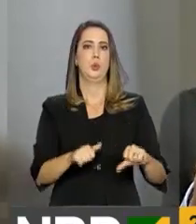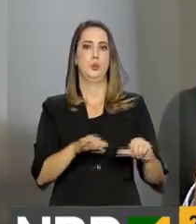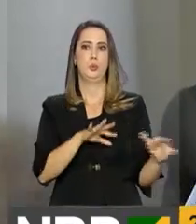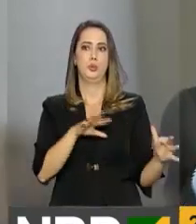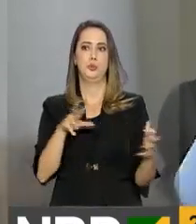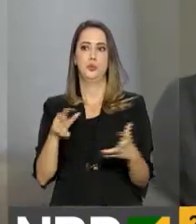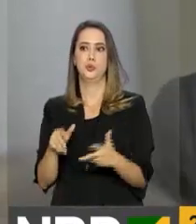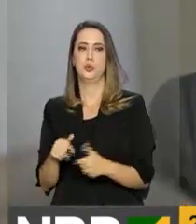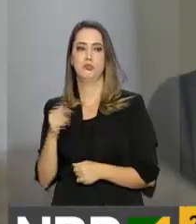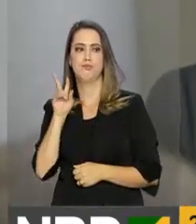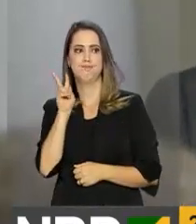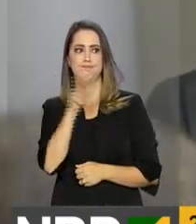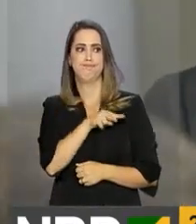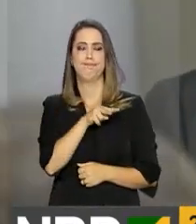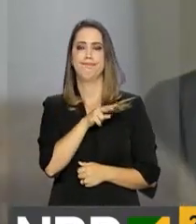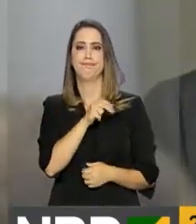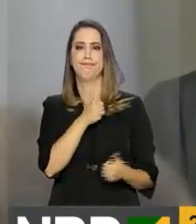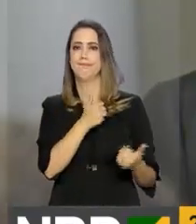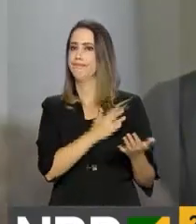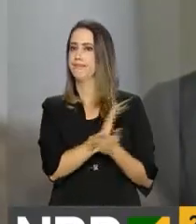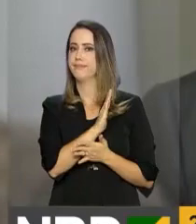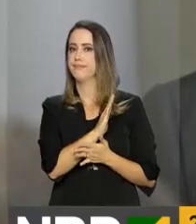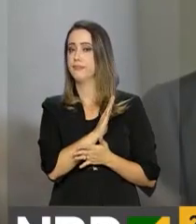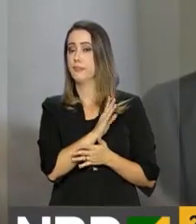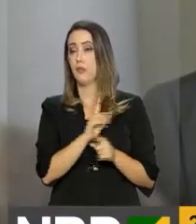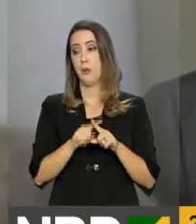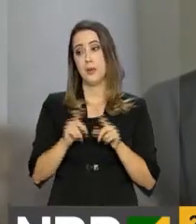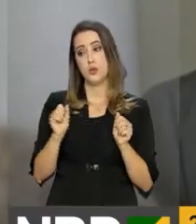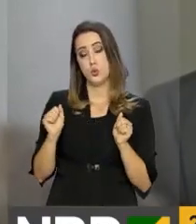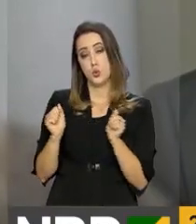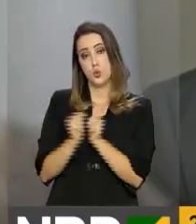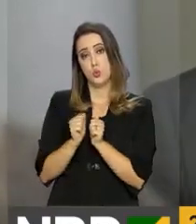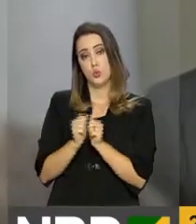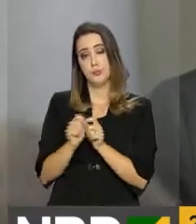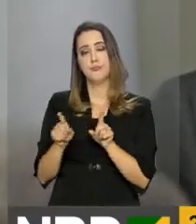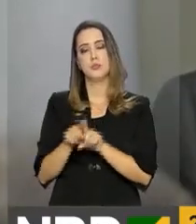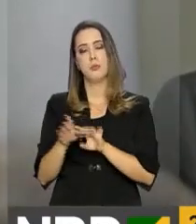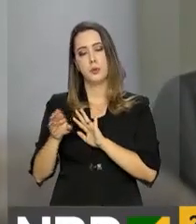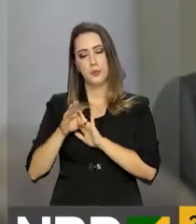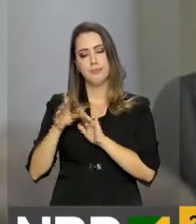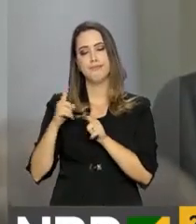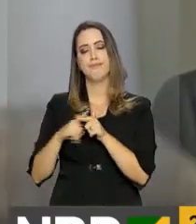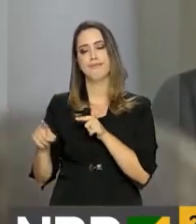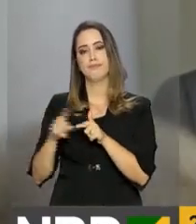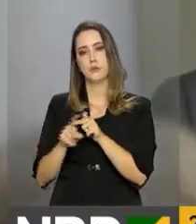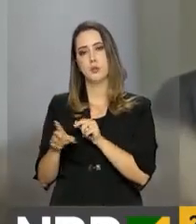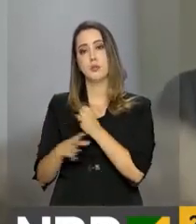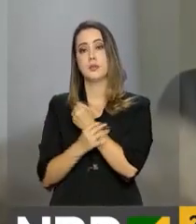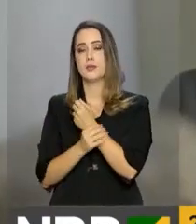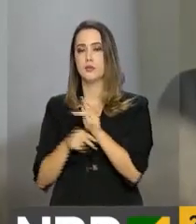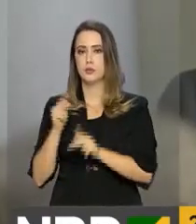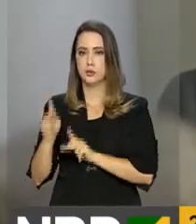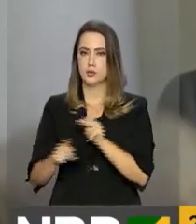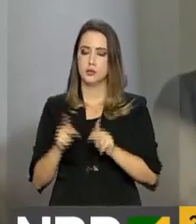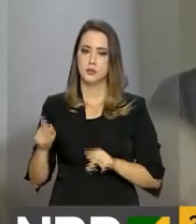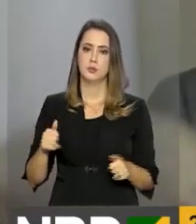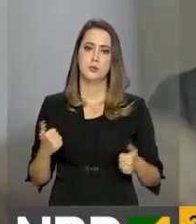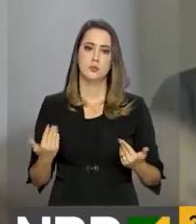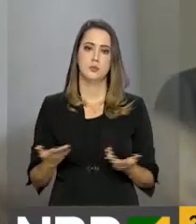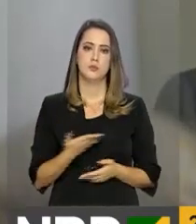externa. Não é? Mas, concomitantemente, surgiu o problema da segurança pública. E vocês sabem que